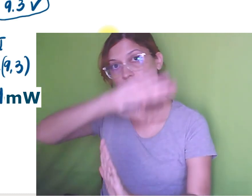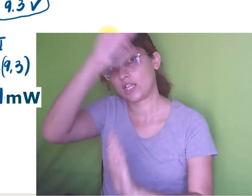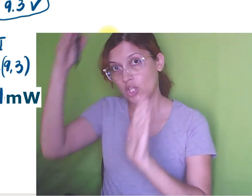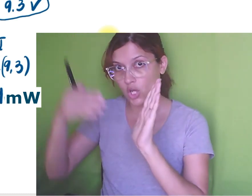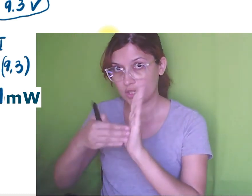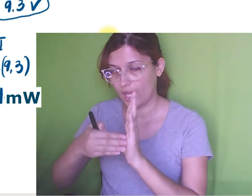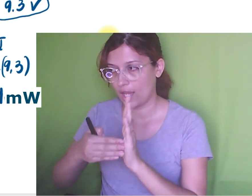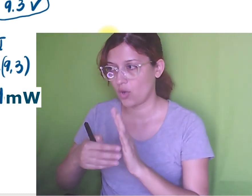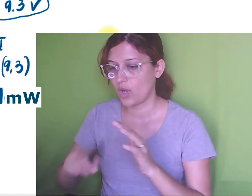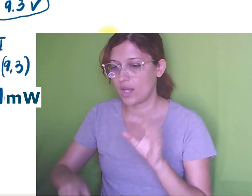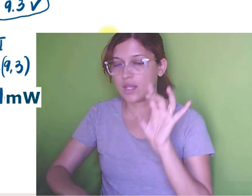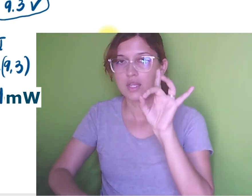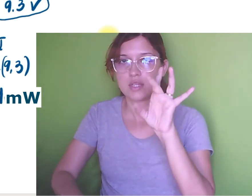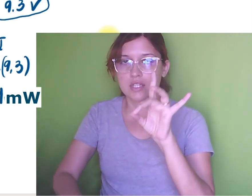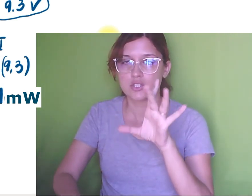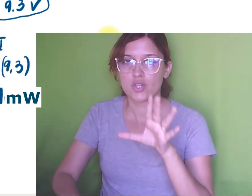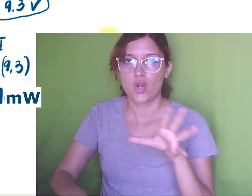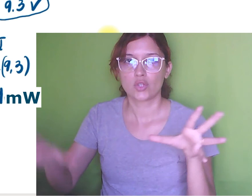Agora a potência total.